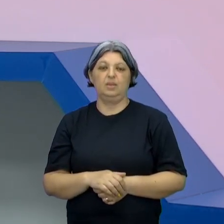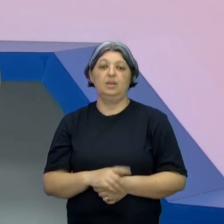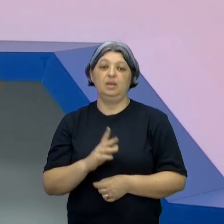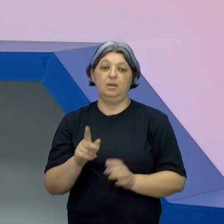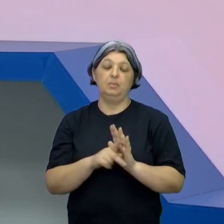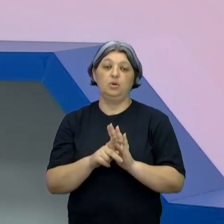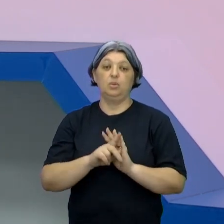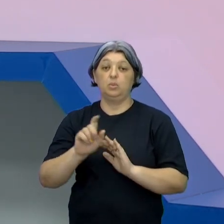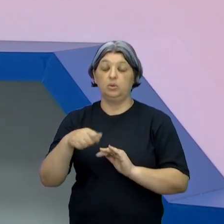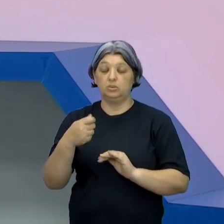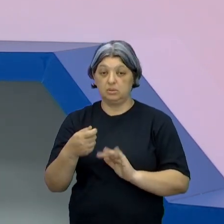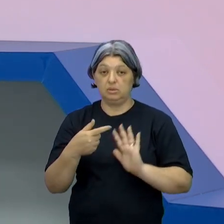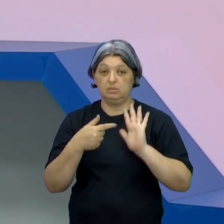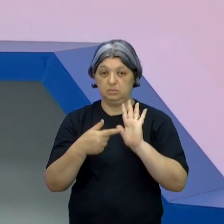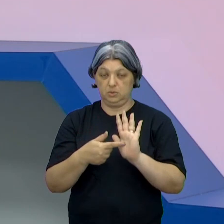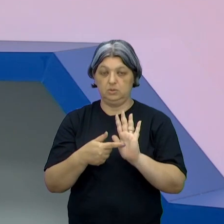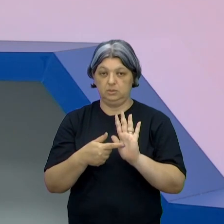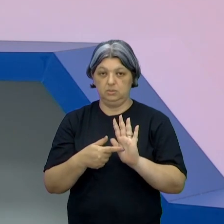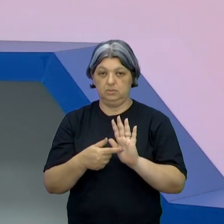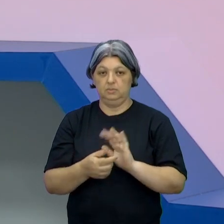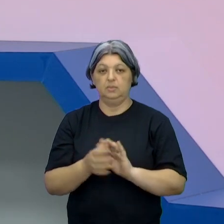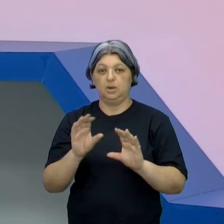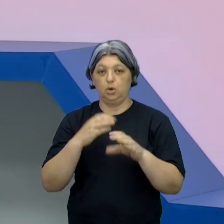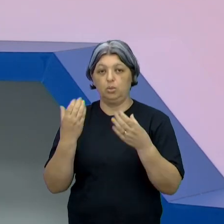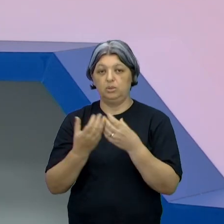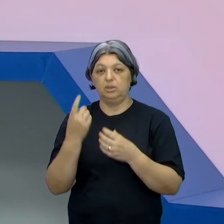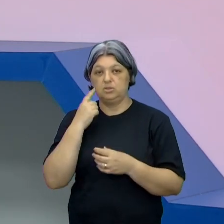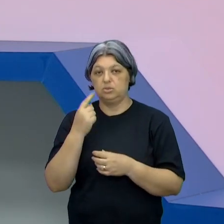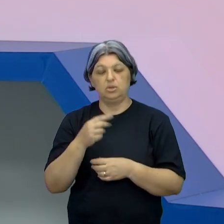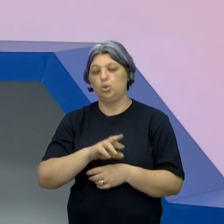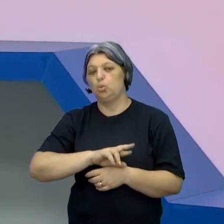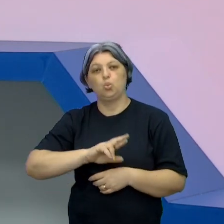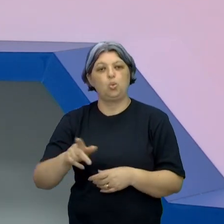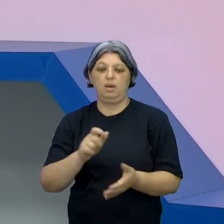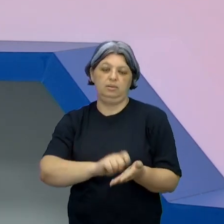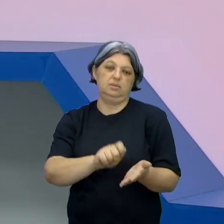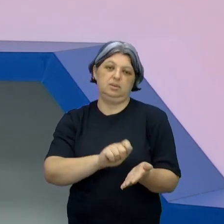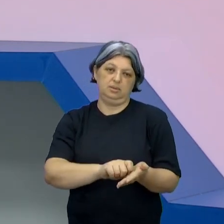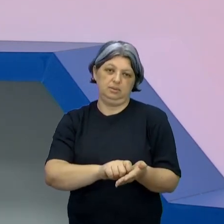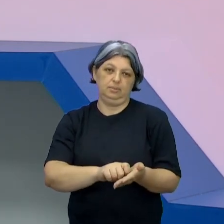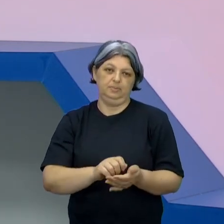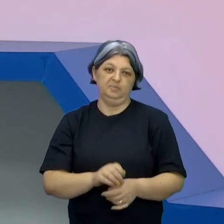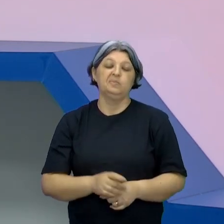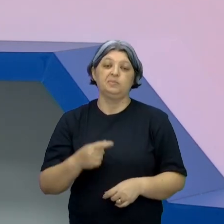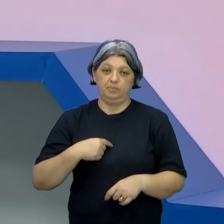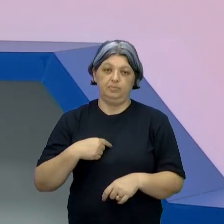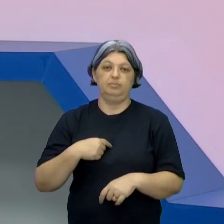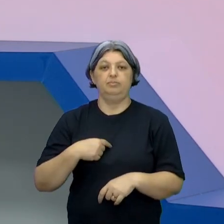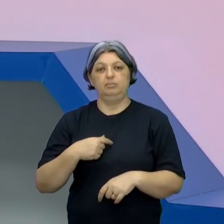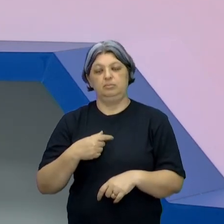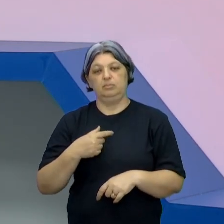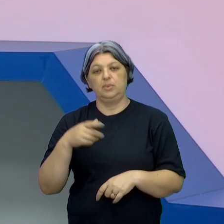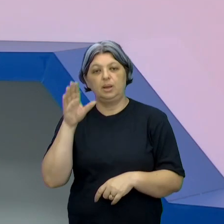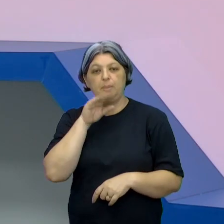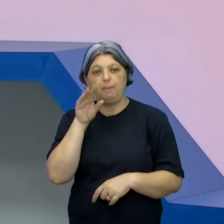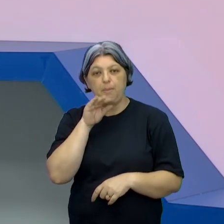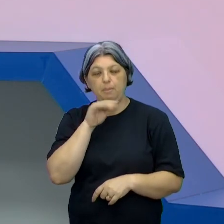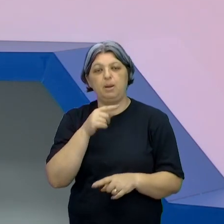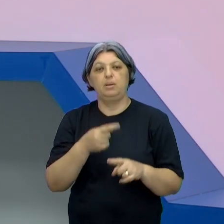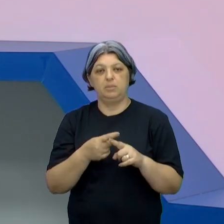tô me expressando de uma forma que não é escrita. Exatamente. Né? E eu falo, né? Porque eu